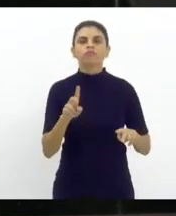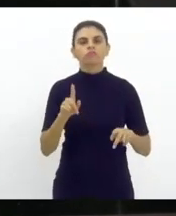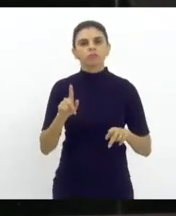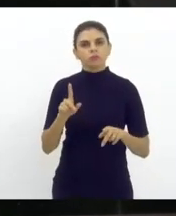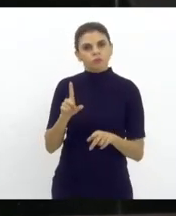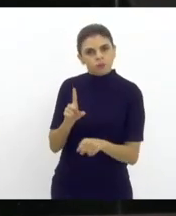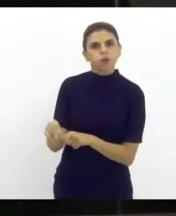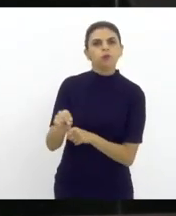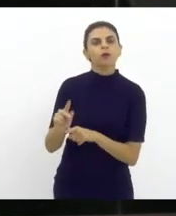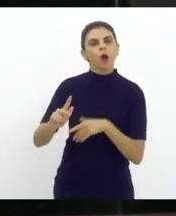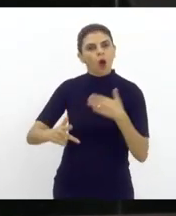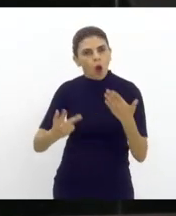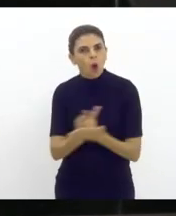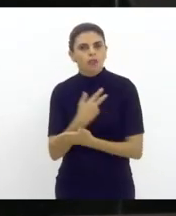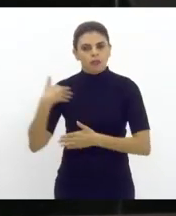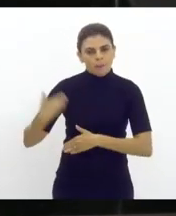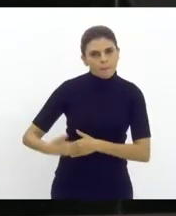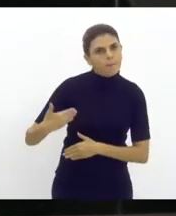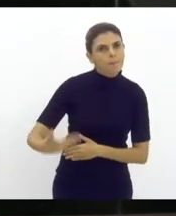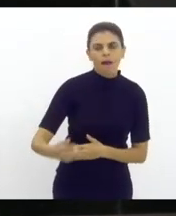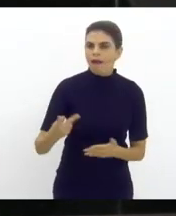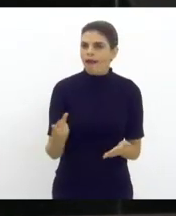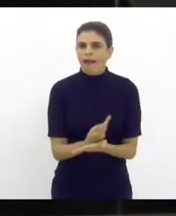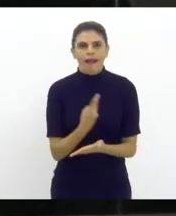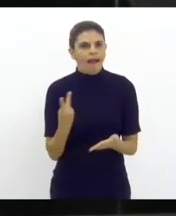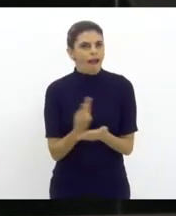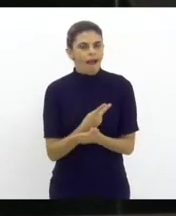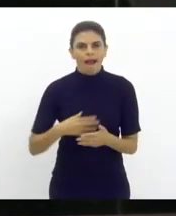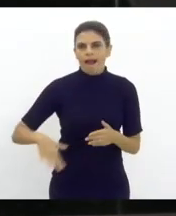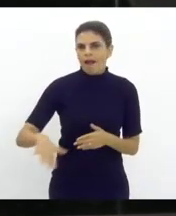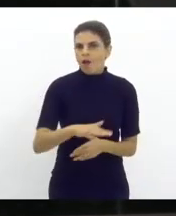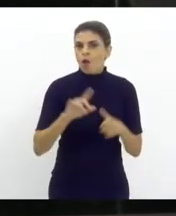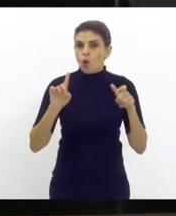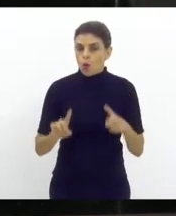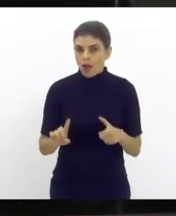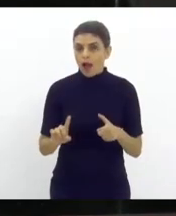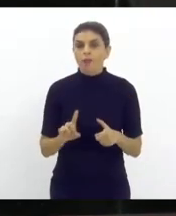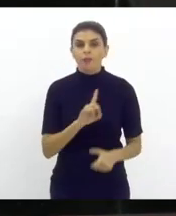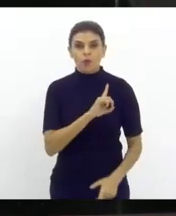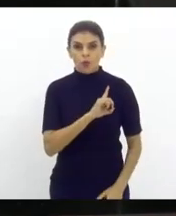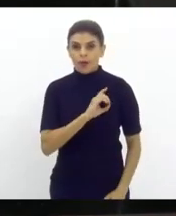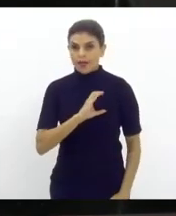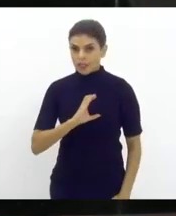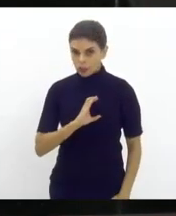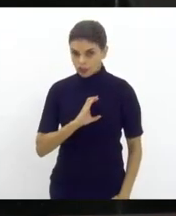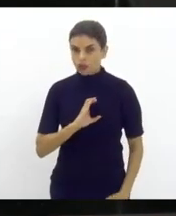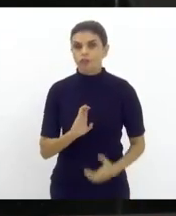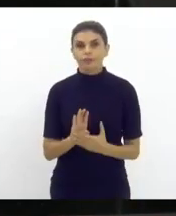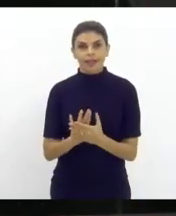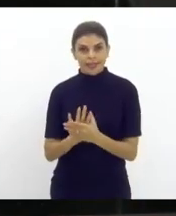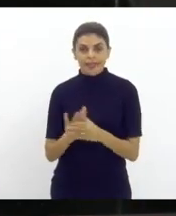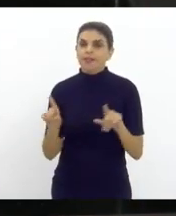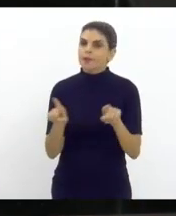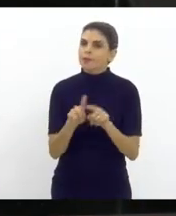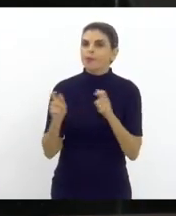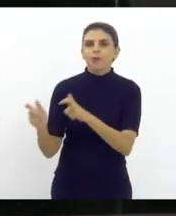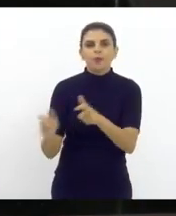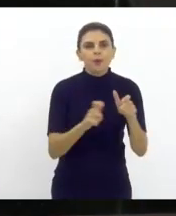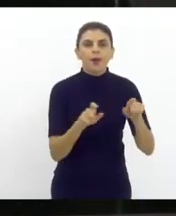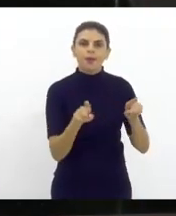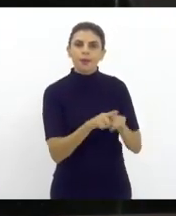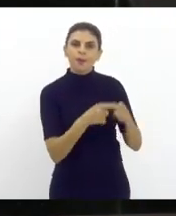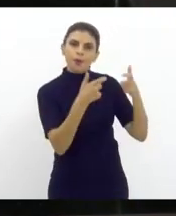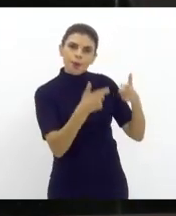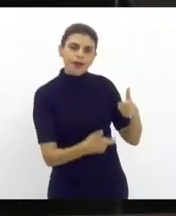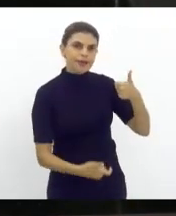muitas coisas que vem acontecendo errada ali dentro de Duque de Caxias e estamos vendo também não somente ali em outros lugares como também no